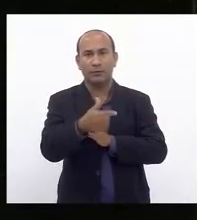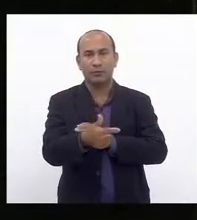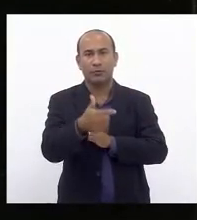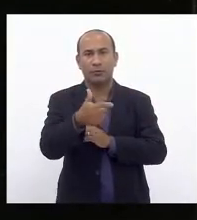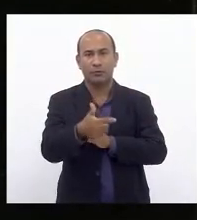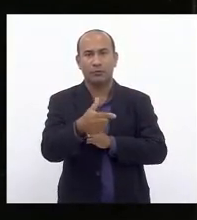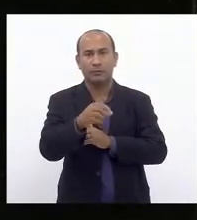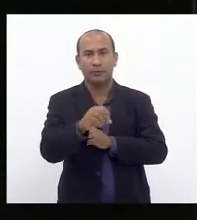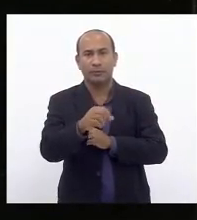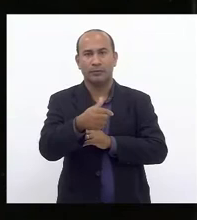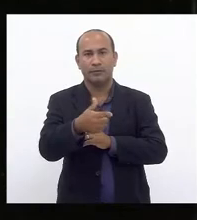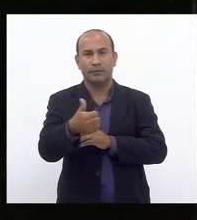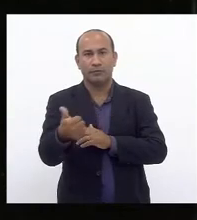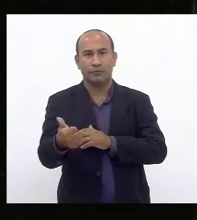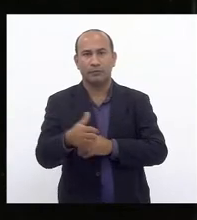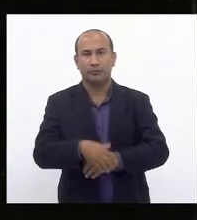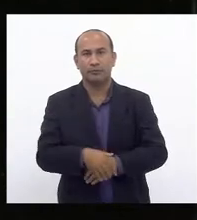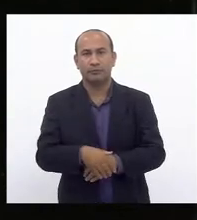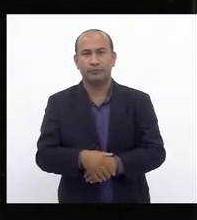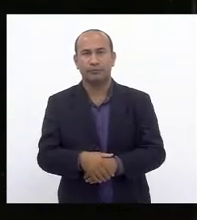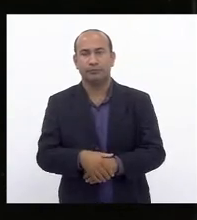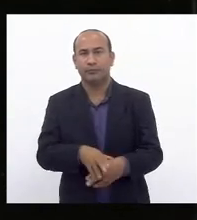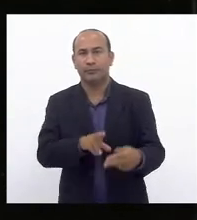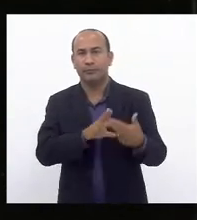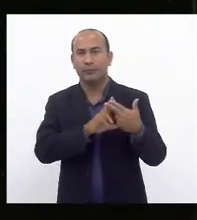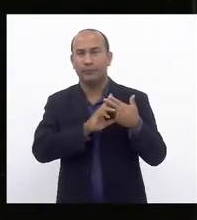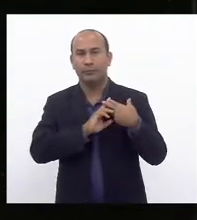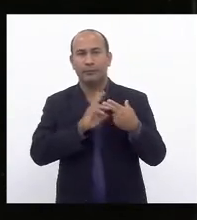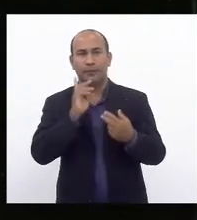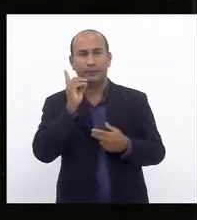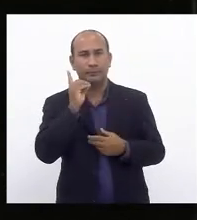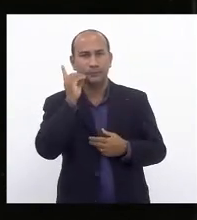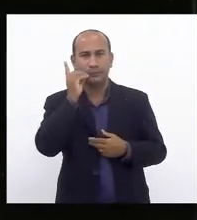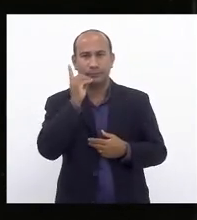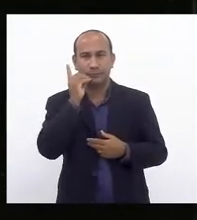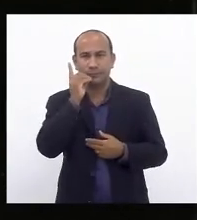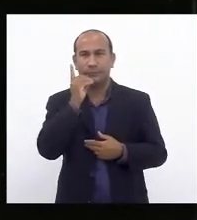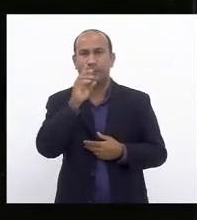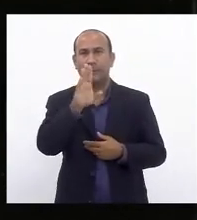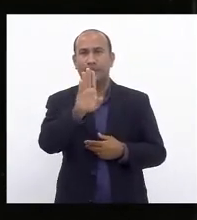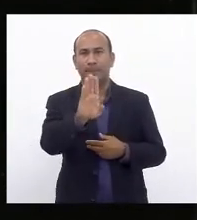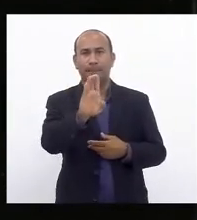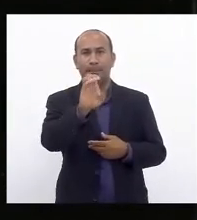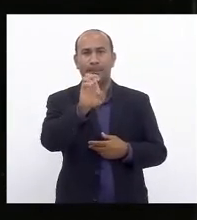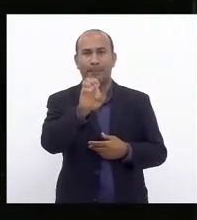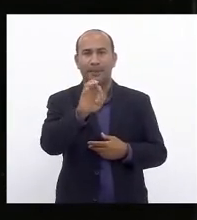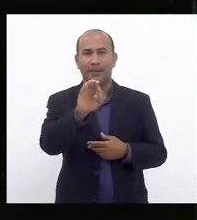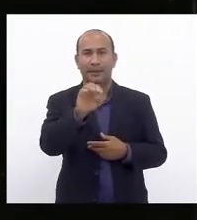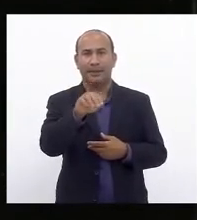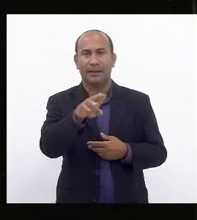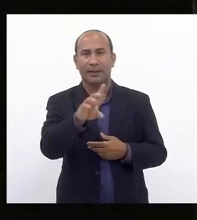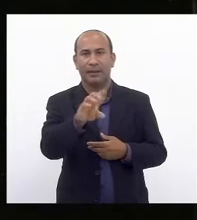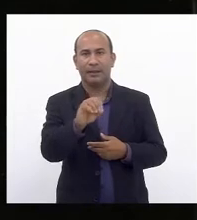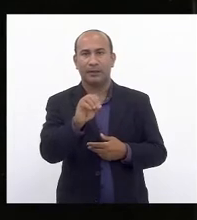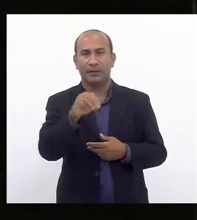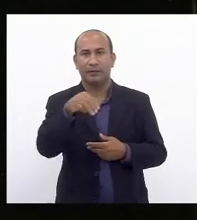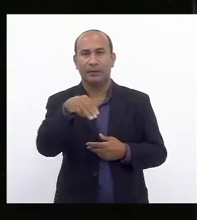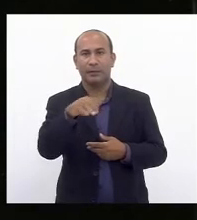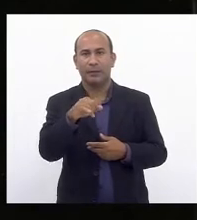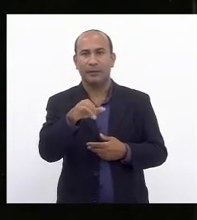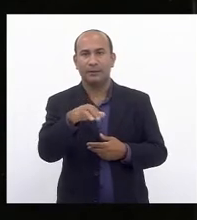4602-2021, de autoria do deputado subtenente Bernardo, Luiz Paulo, Marcelo Cabeleireiro